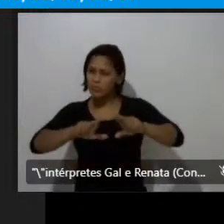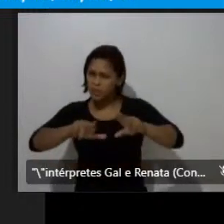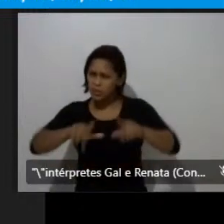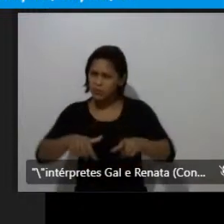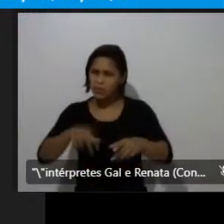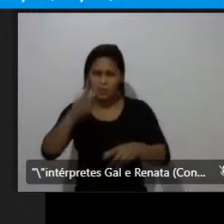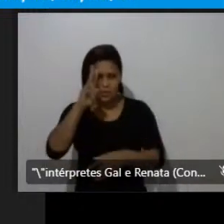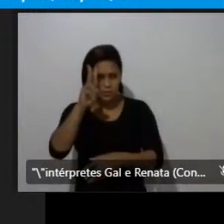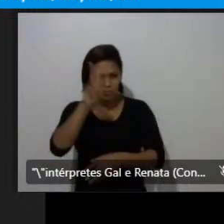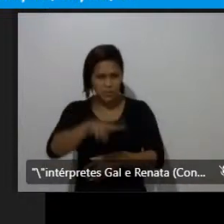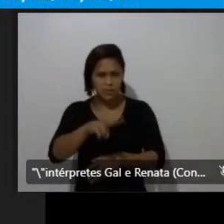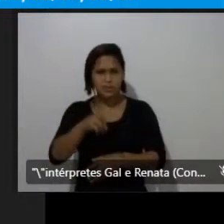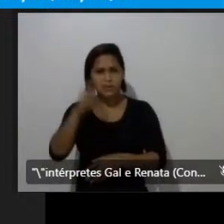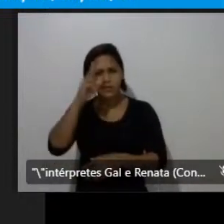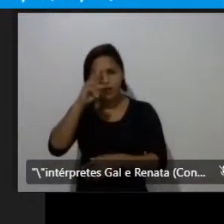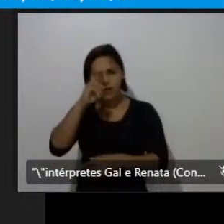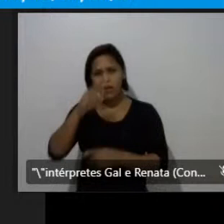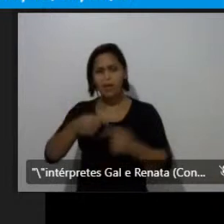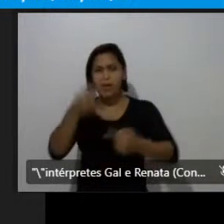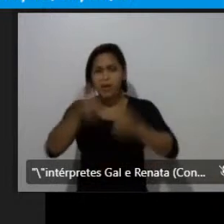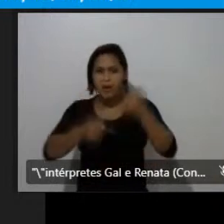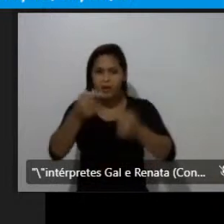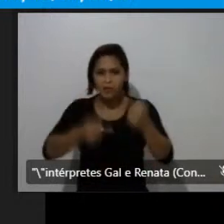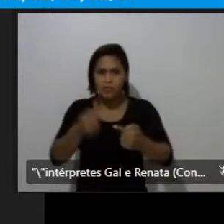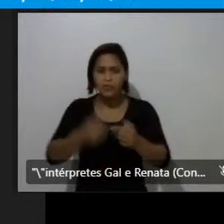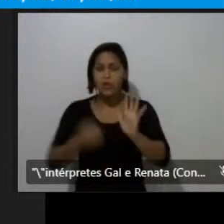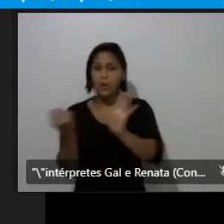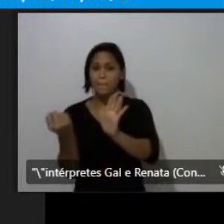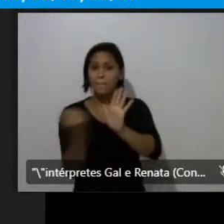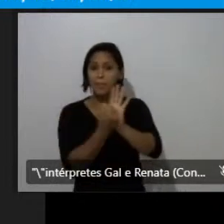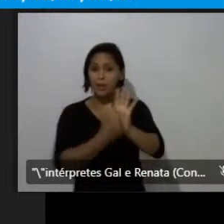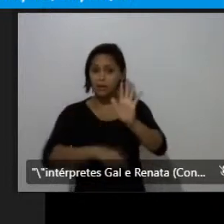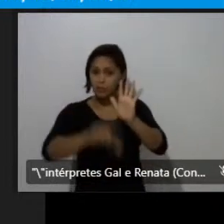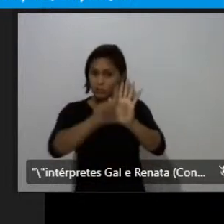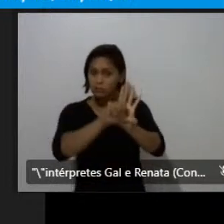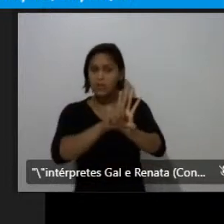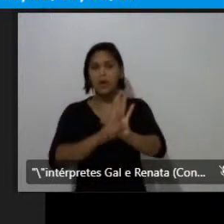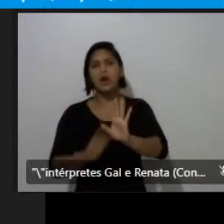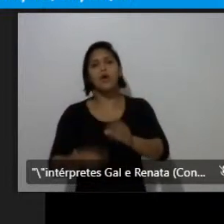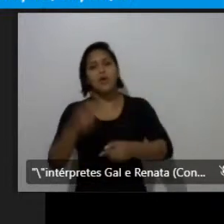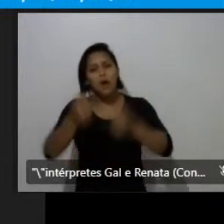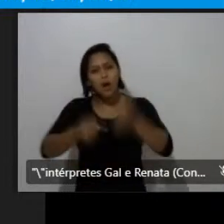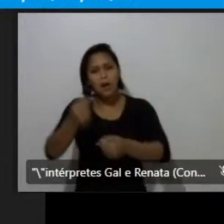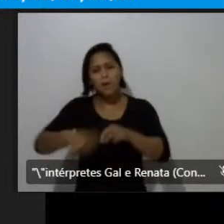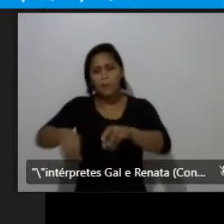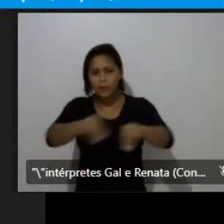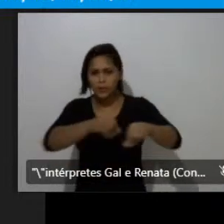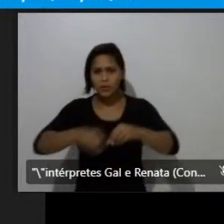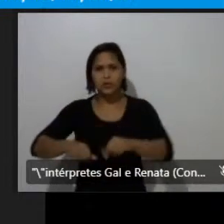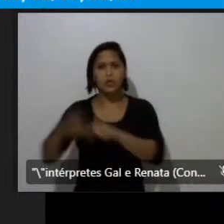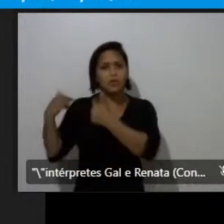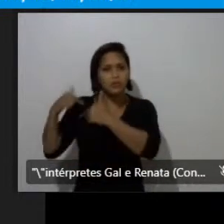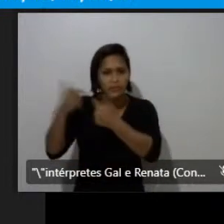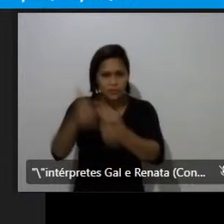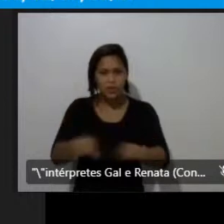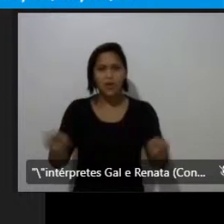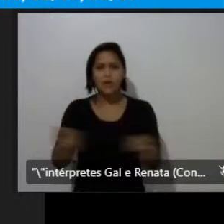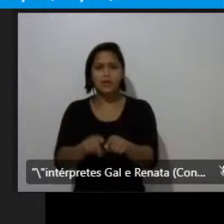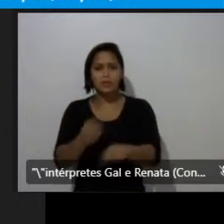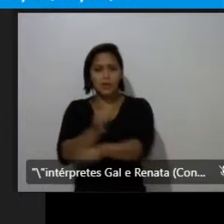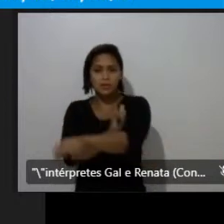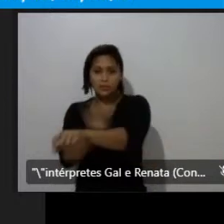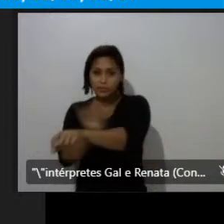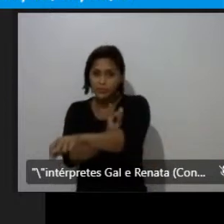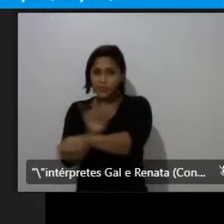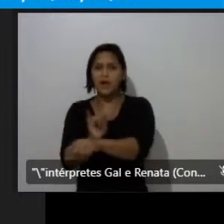nesses termos, a disputa do marco legal, a disputa dos territórios e algumas estratégias de lutas